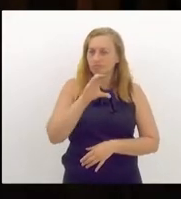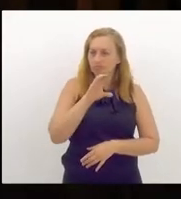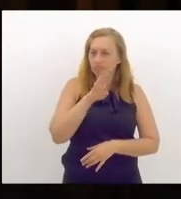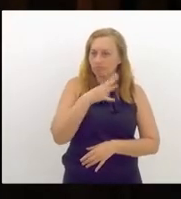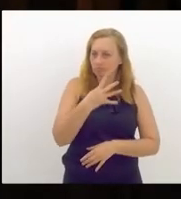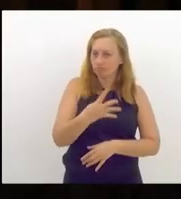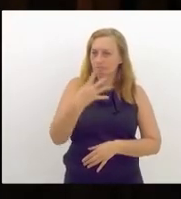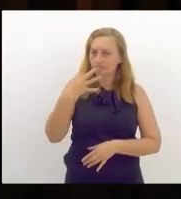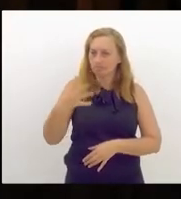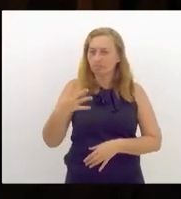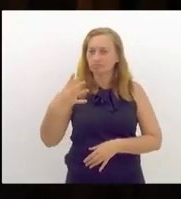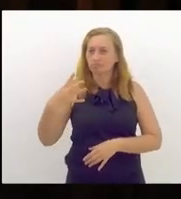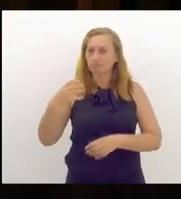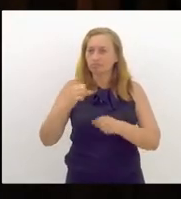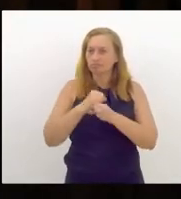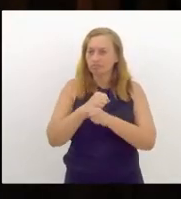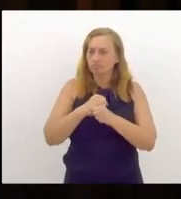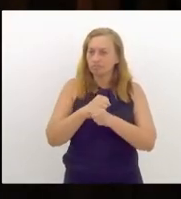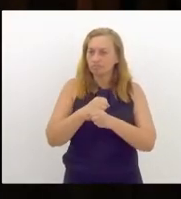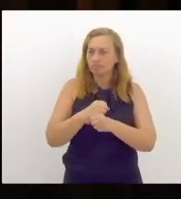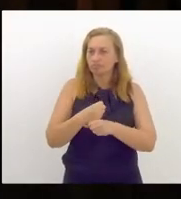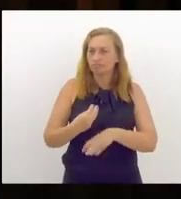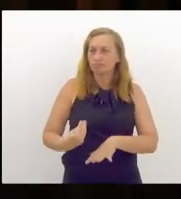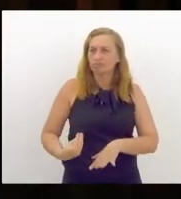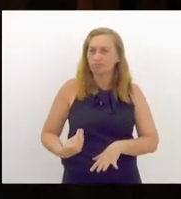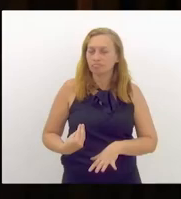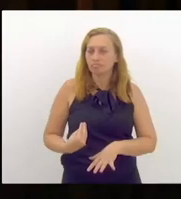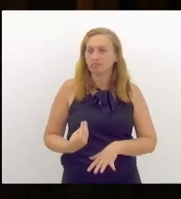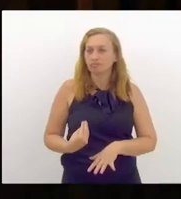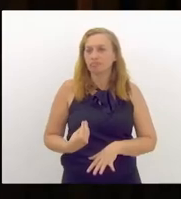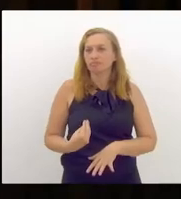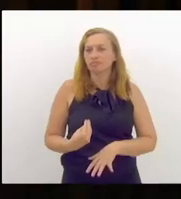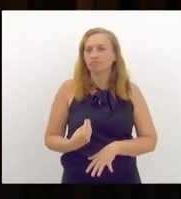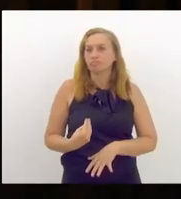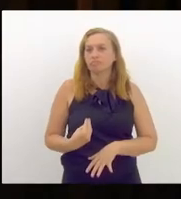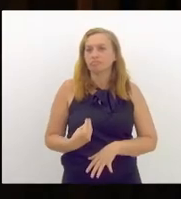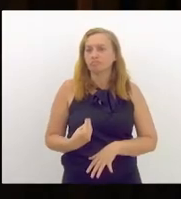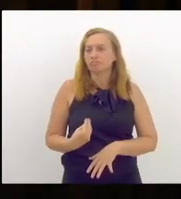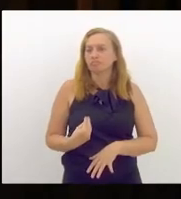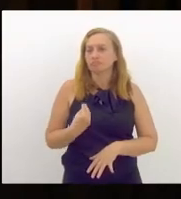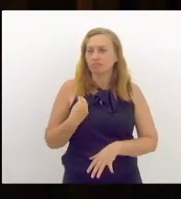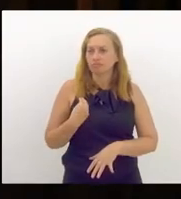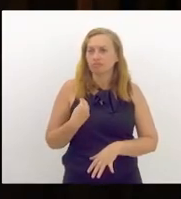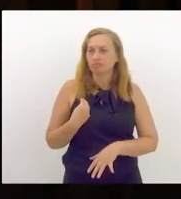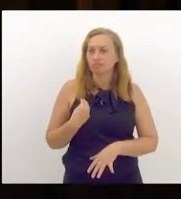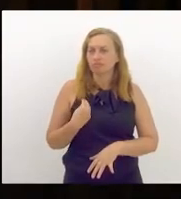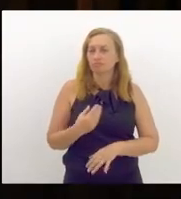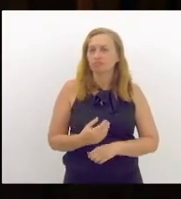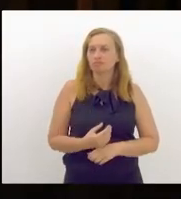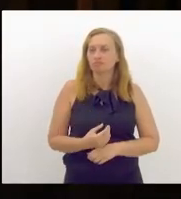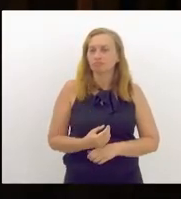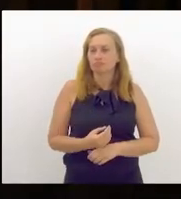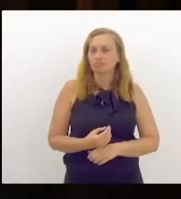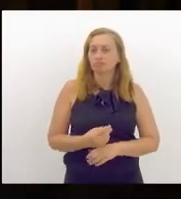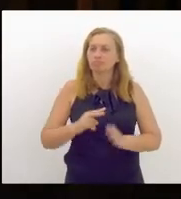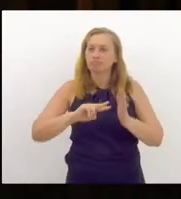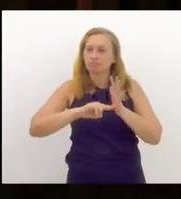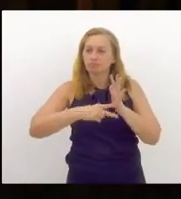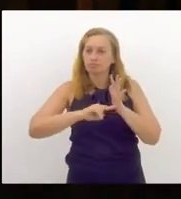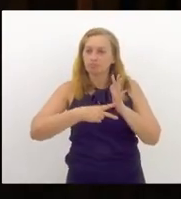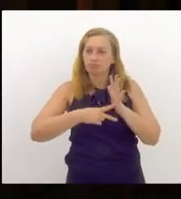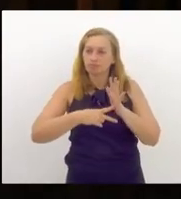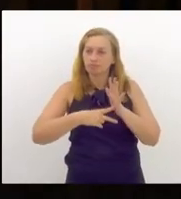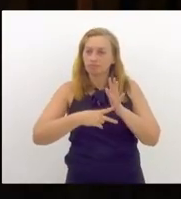anos de existência ou se despreze Sindicato de